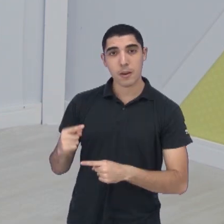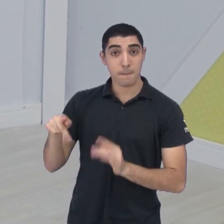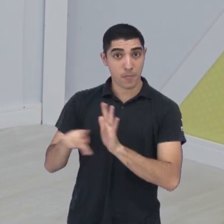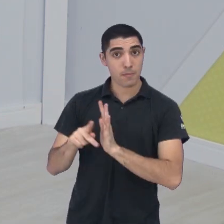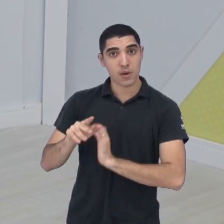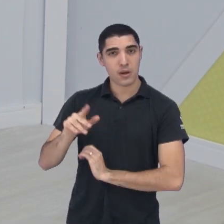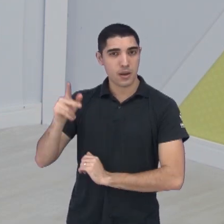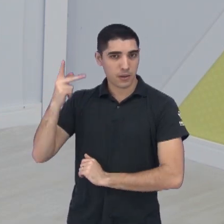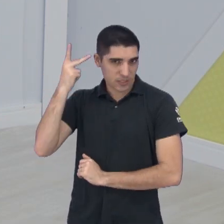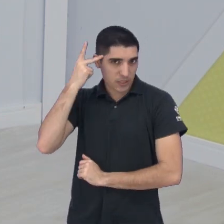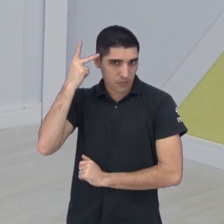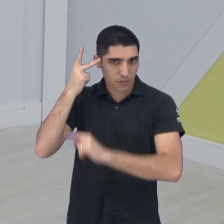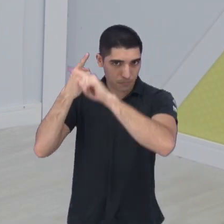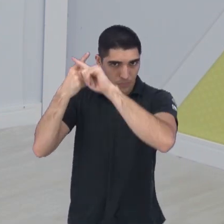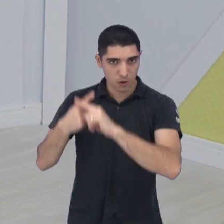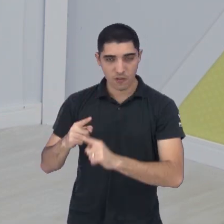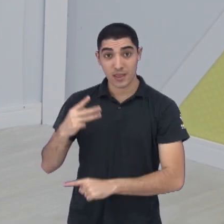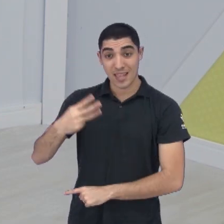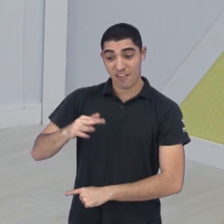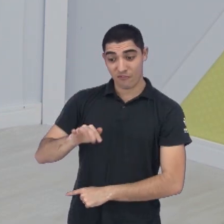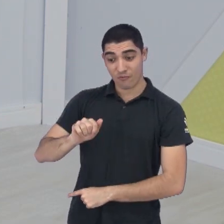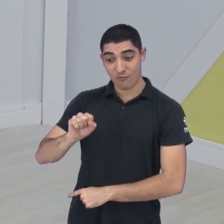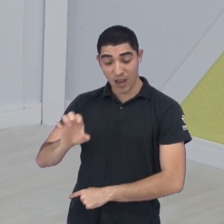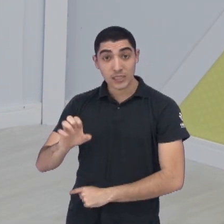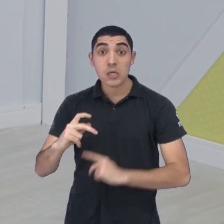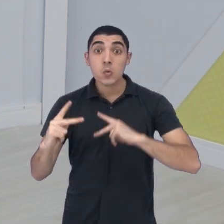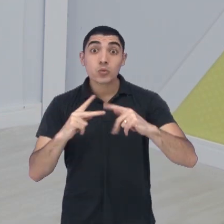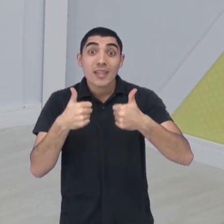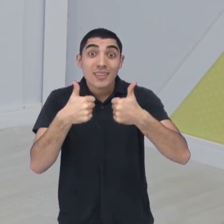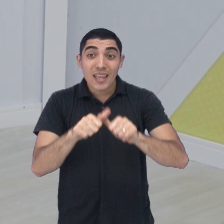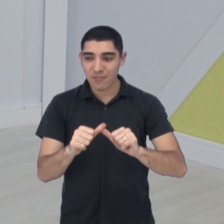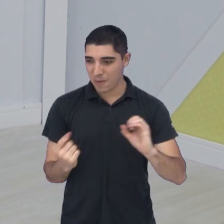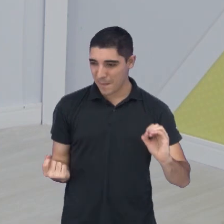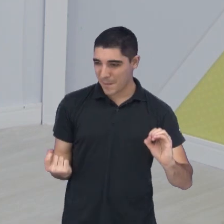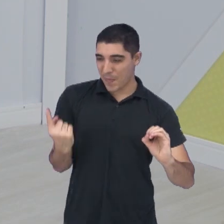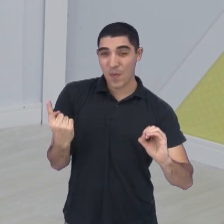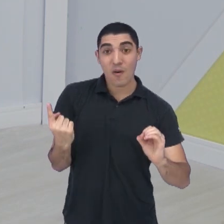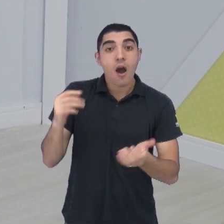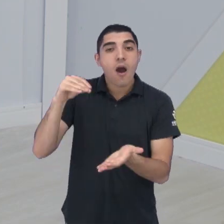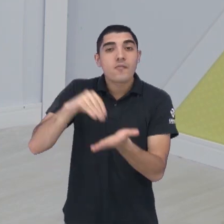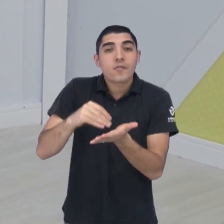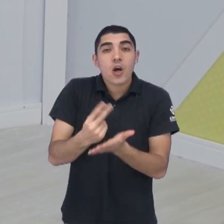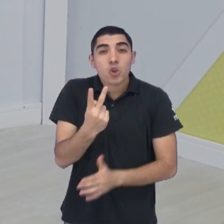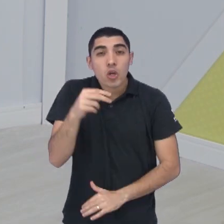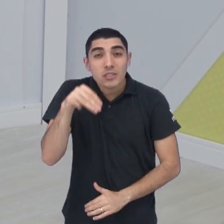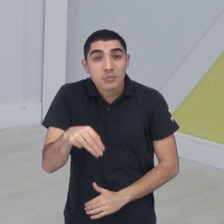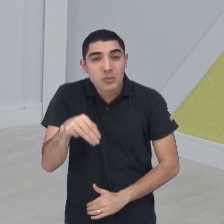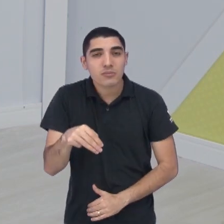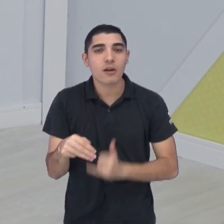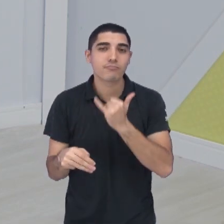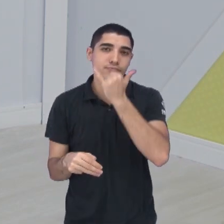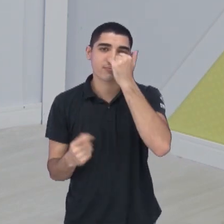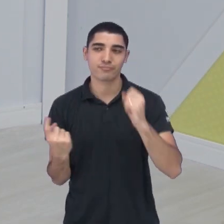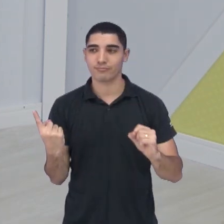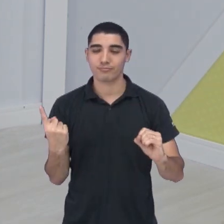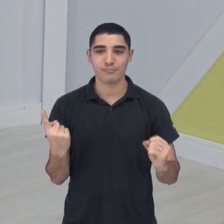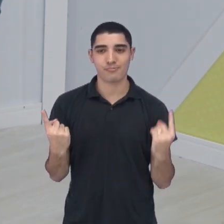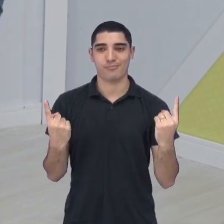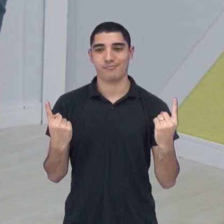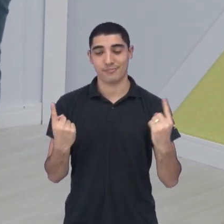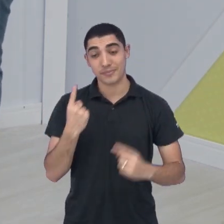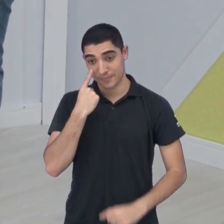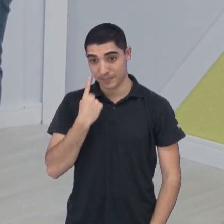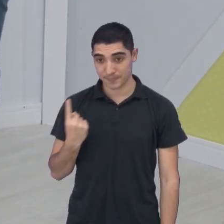e os meninos da Águia estavam vencendo até 2 minutos antes do fim da partida, mas não deu. Vamos ver os gols do jogo,